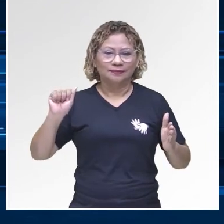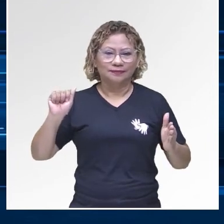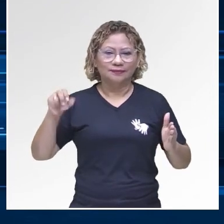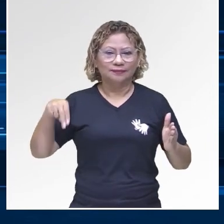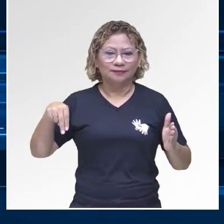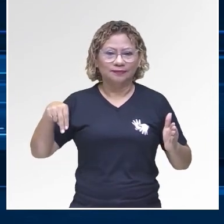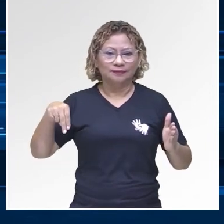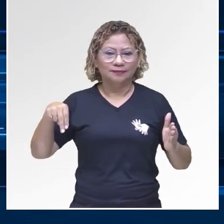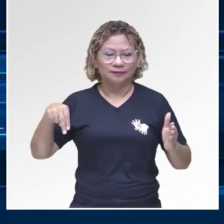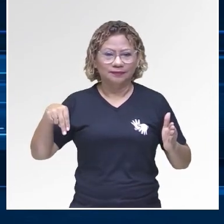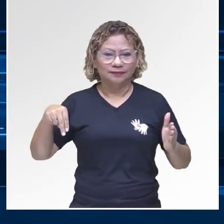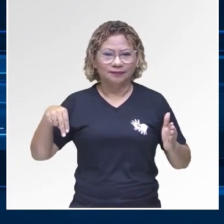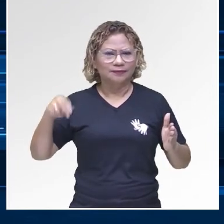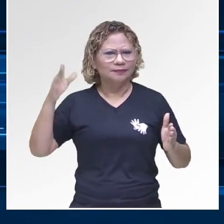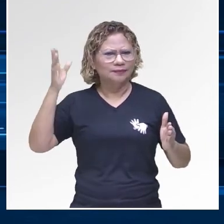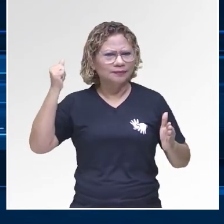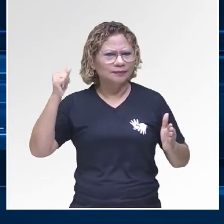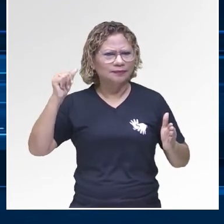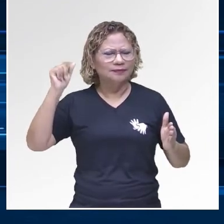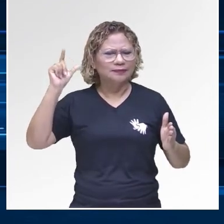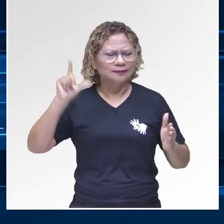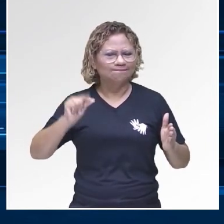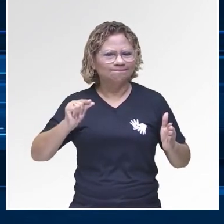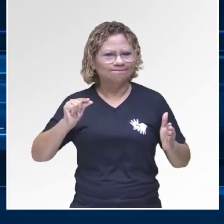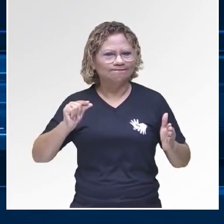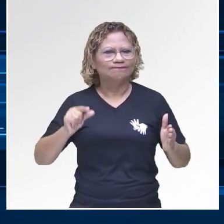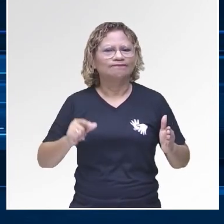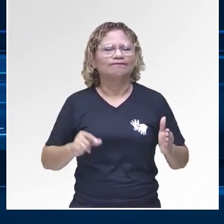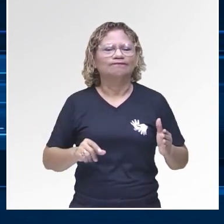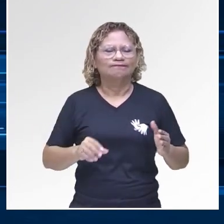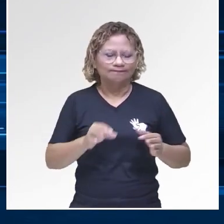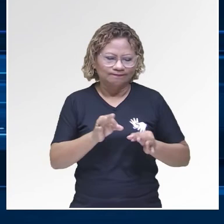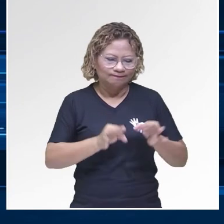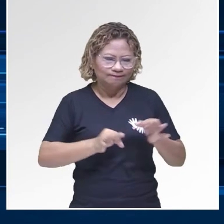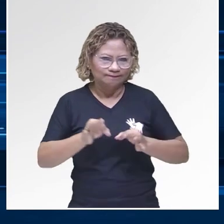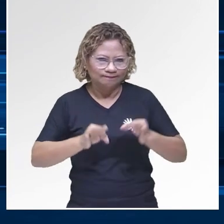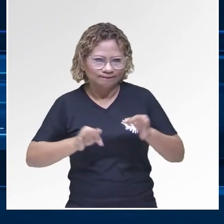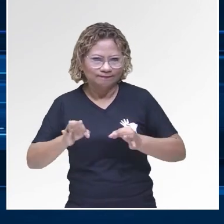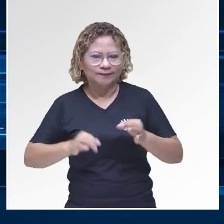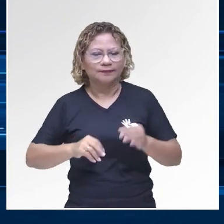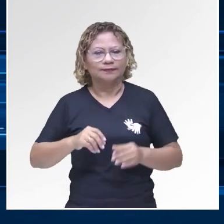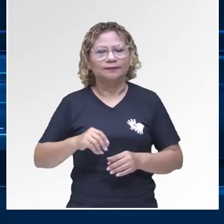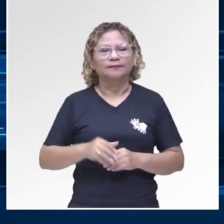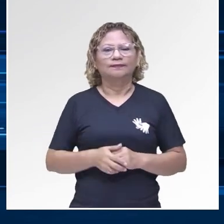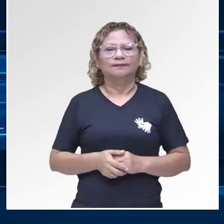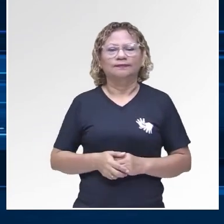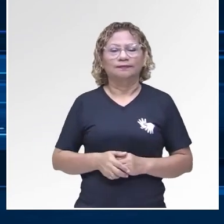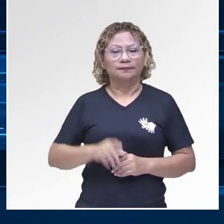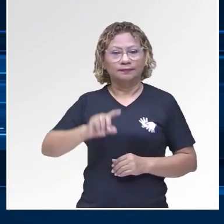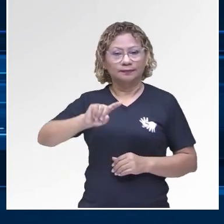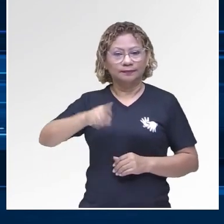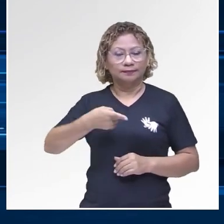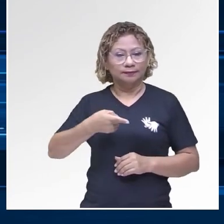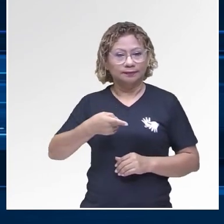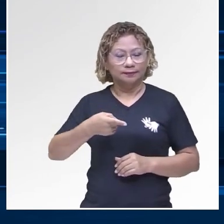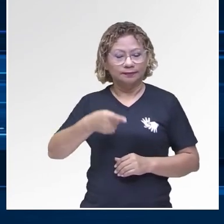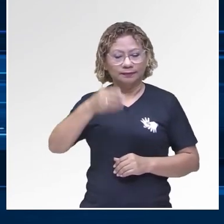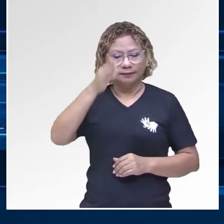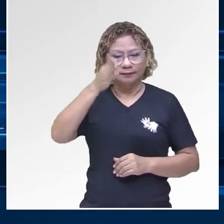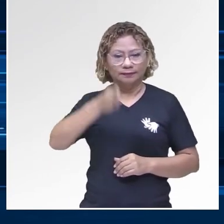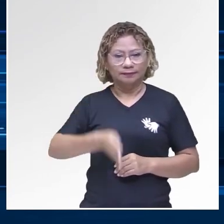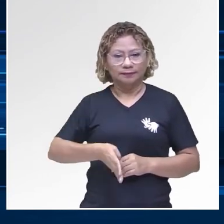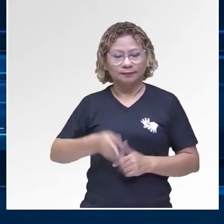menor múltiplo de 7 menor que 1000, eu vou agir da mesma forma. Eu vou pegar o 1000 e dividir